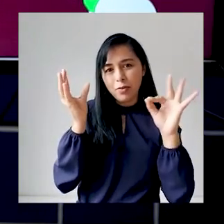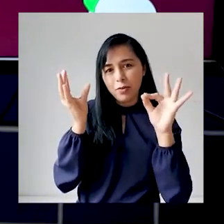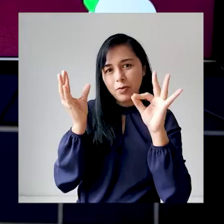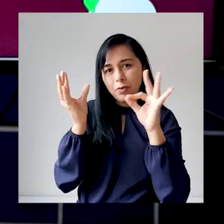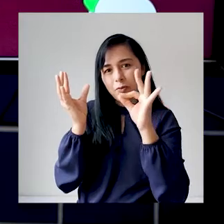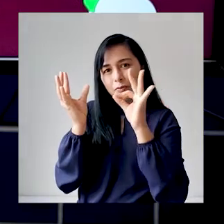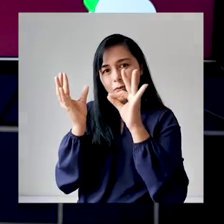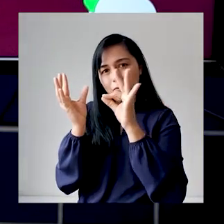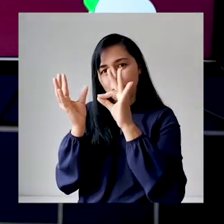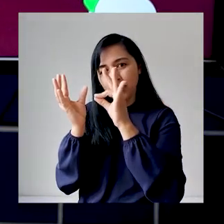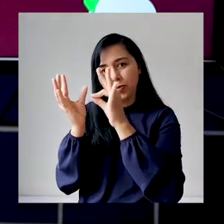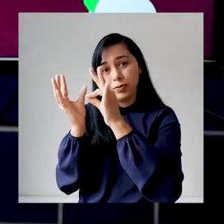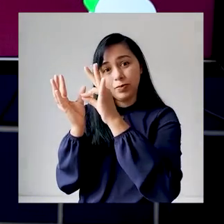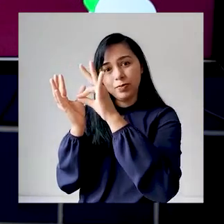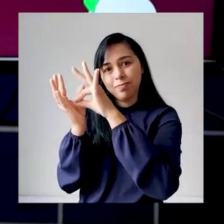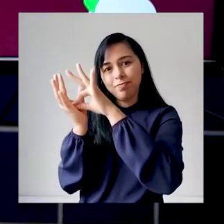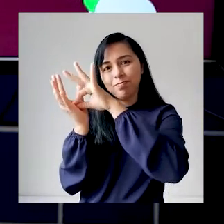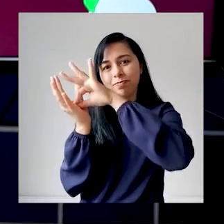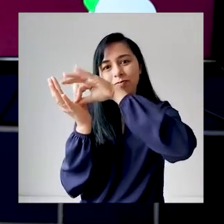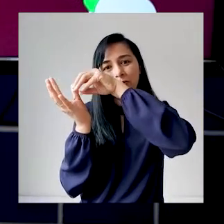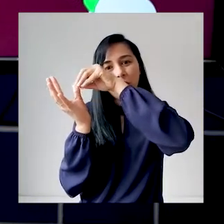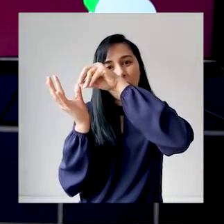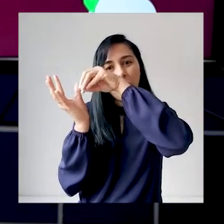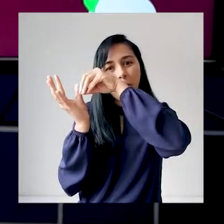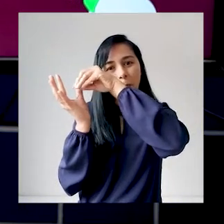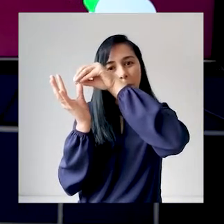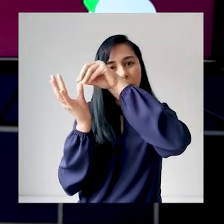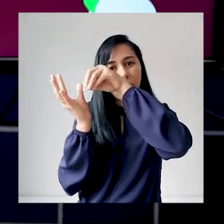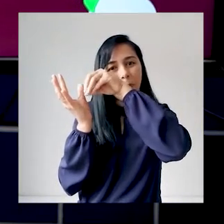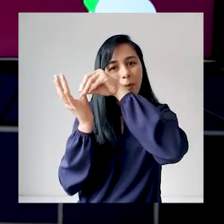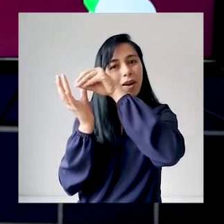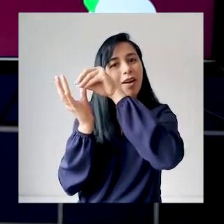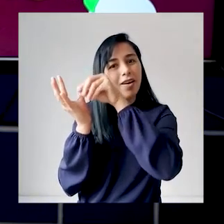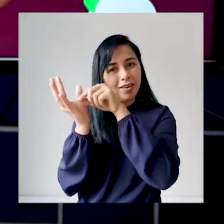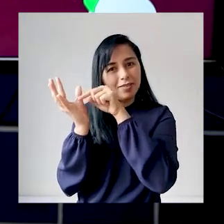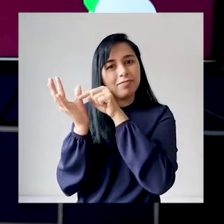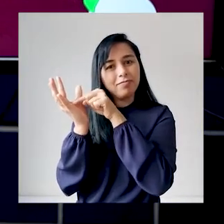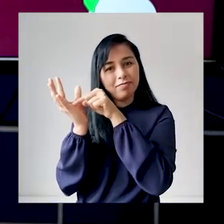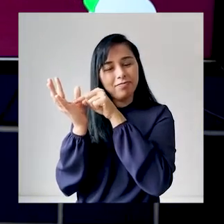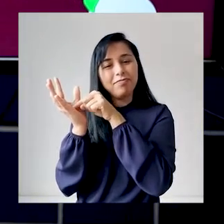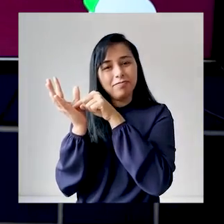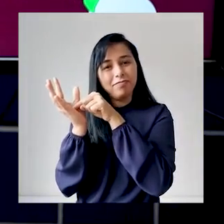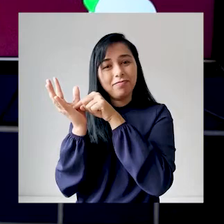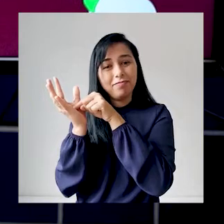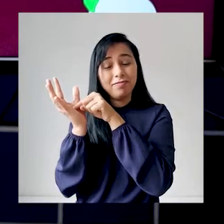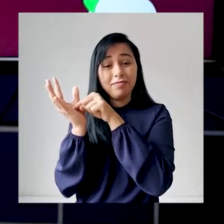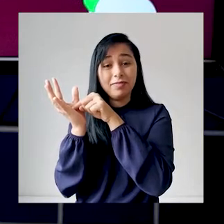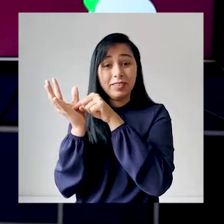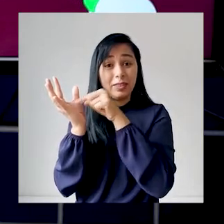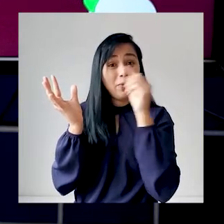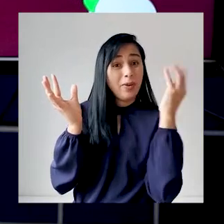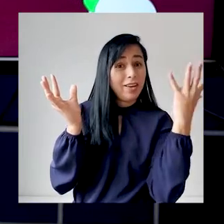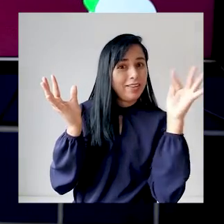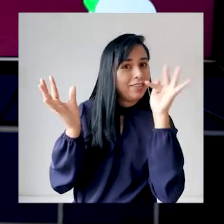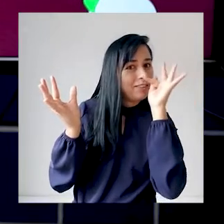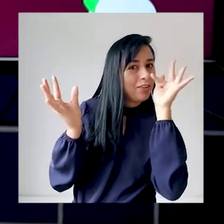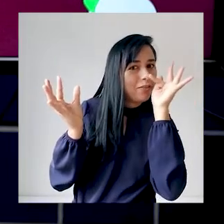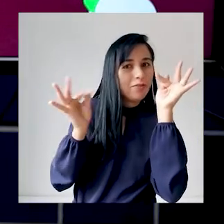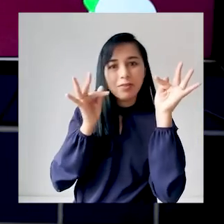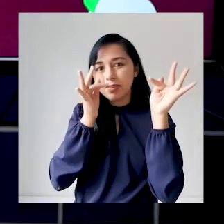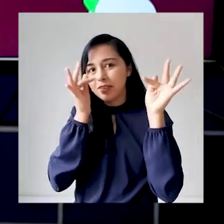outra flor, ela acaba deixando os grãos de pólen que pegou na flor